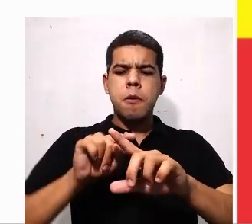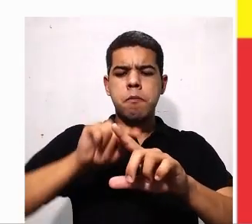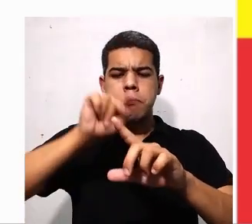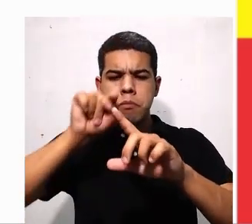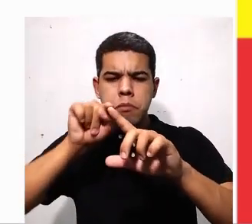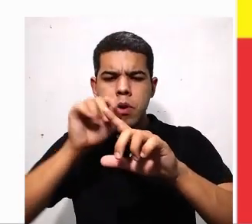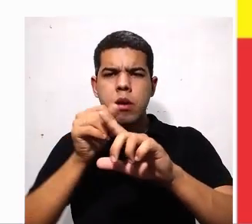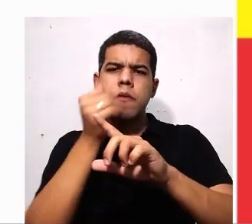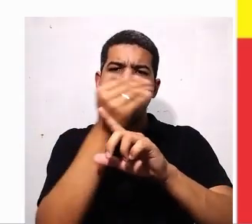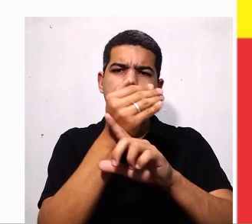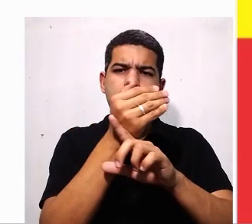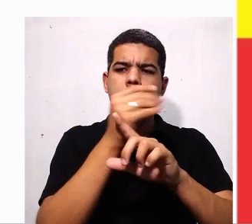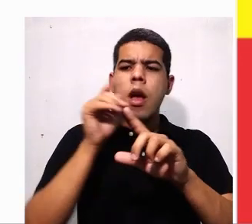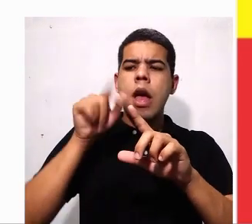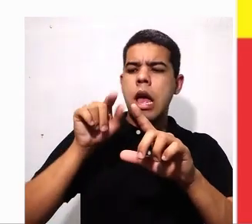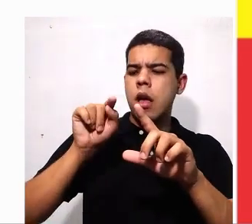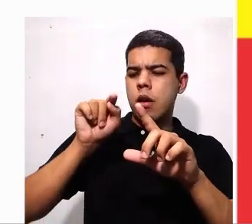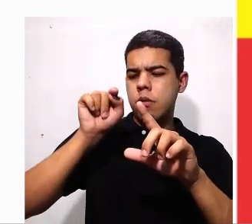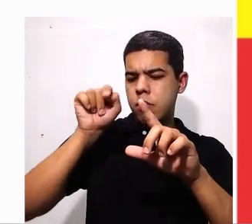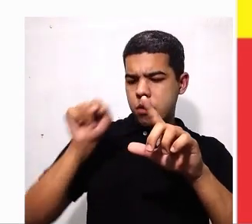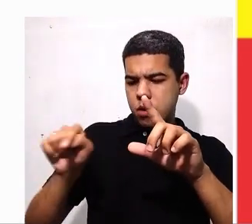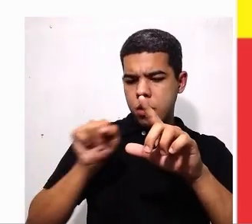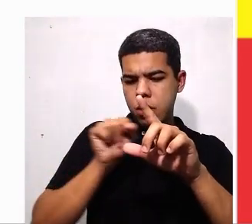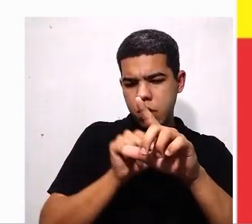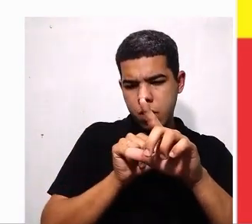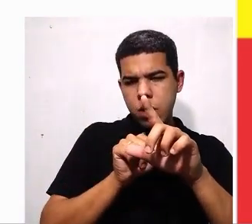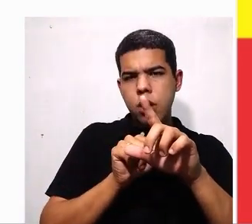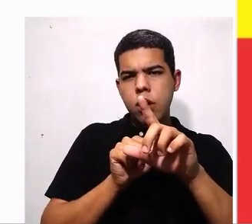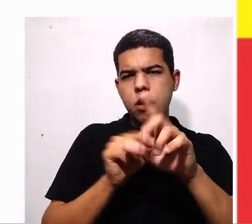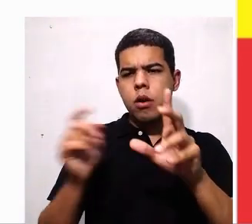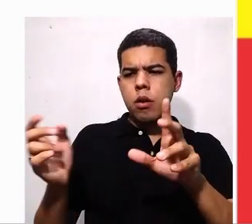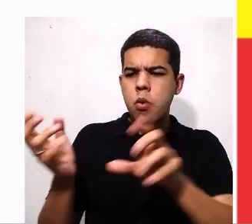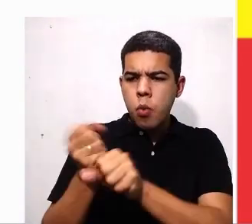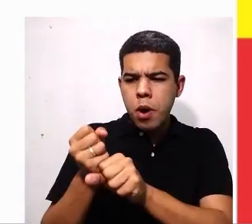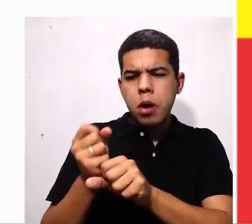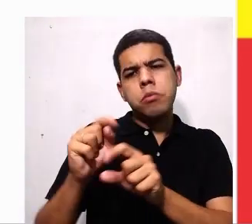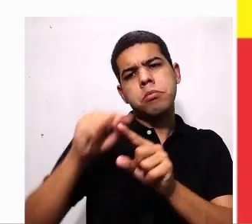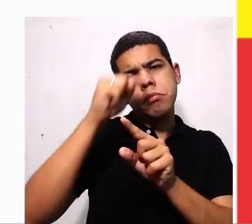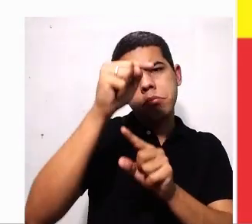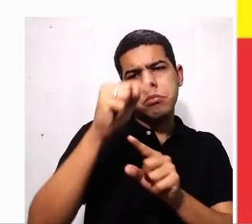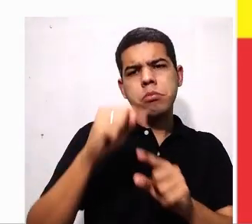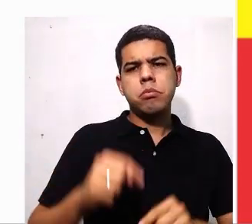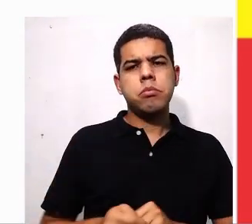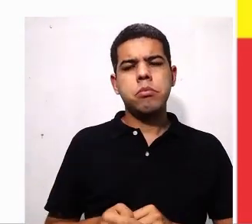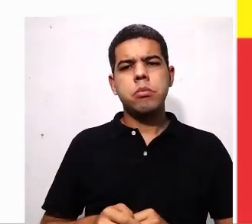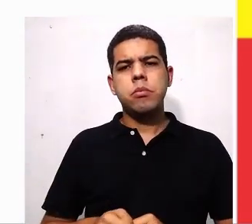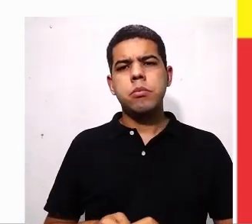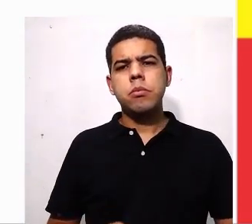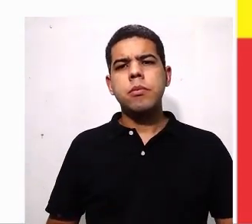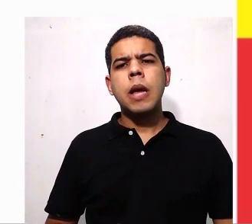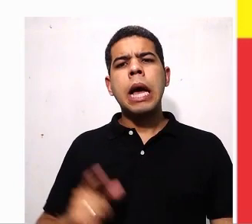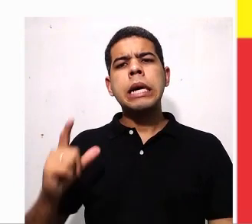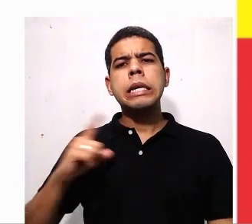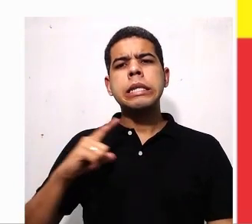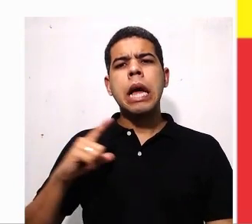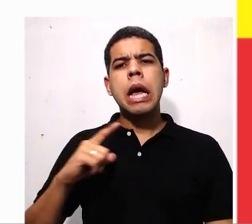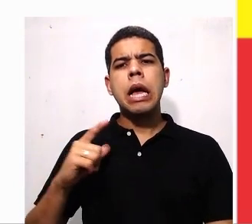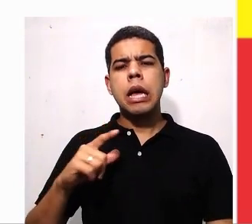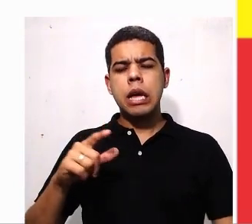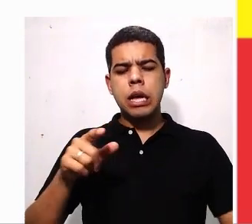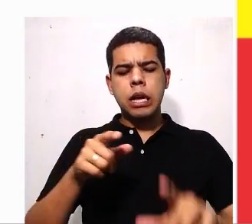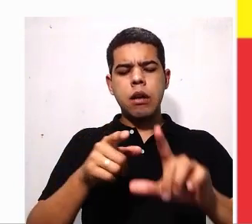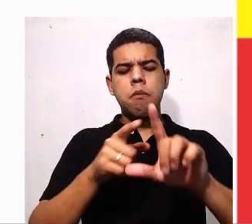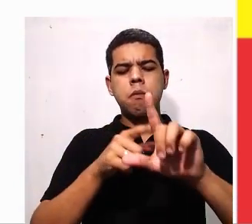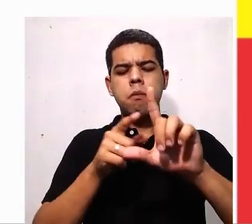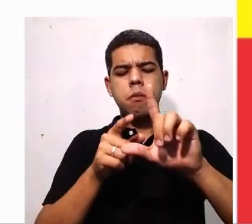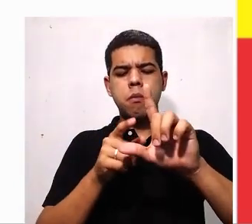dos outros ângulos. Eu digo assim, longe dele. Se eu tenho um ângulo externo, tem um ângulozinho do lado dele. Beleza. Então, se eu estou